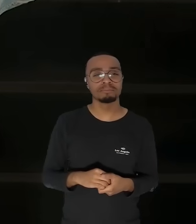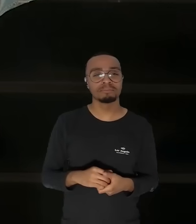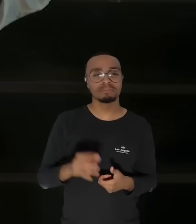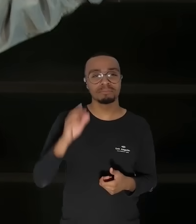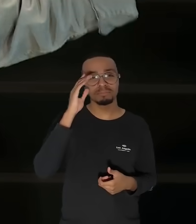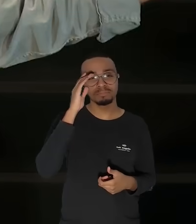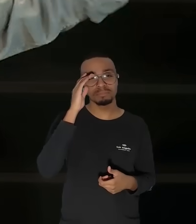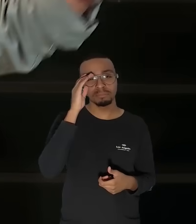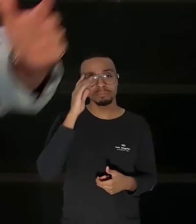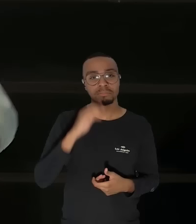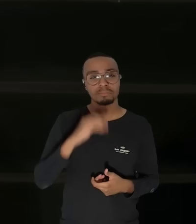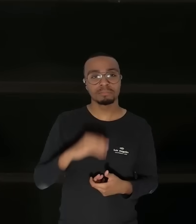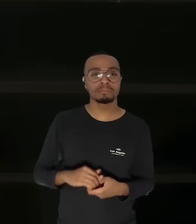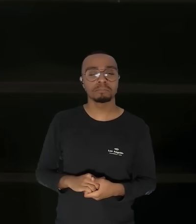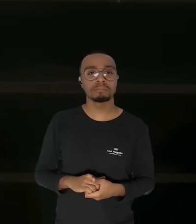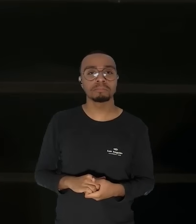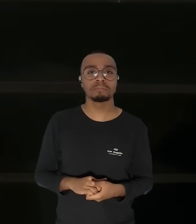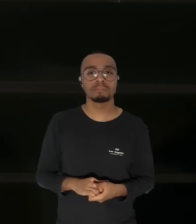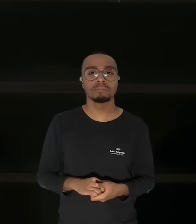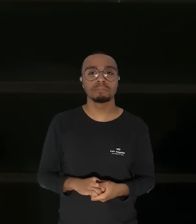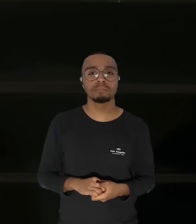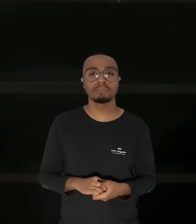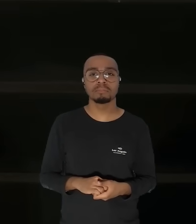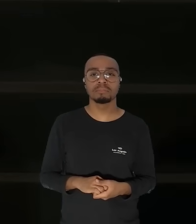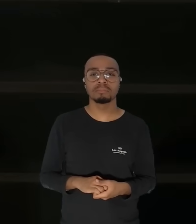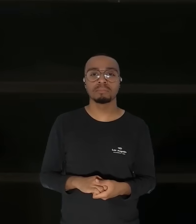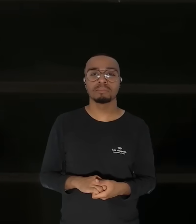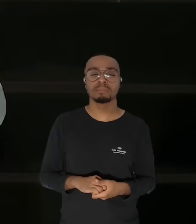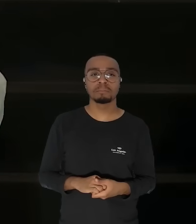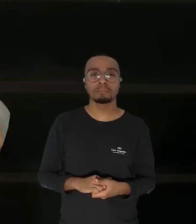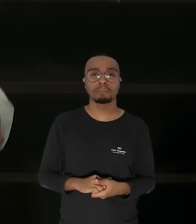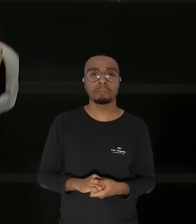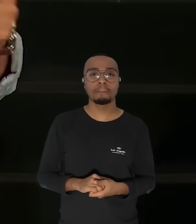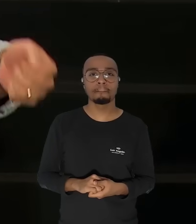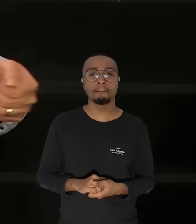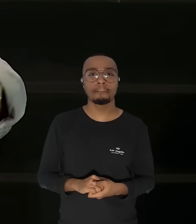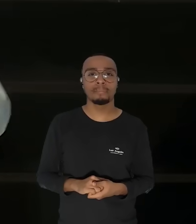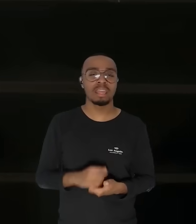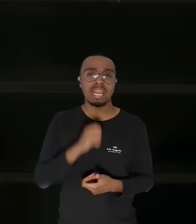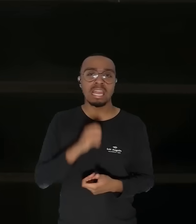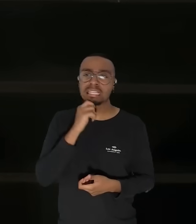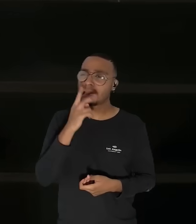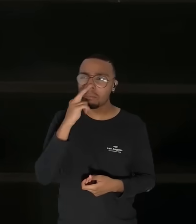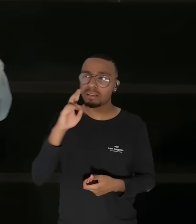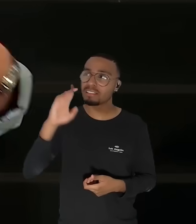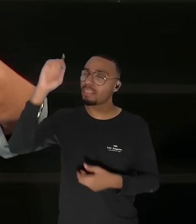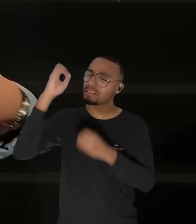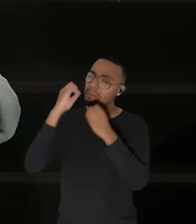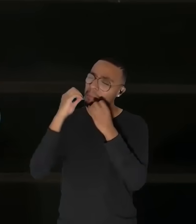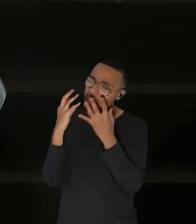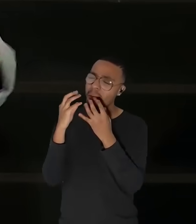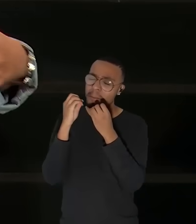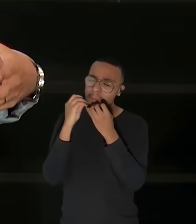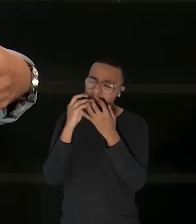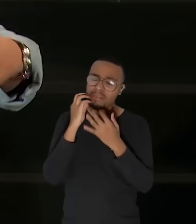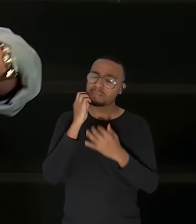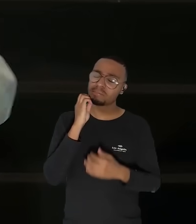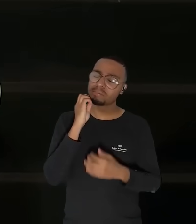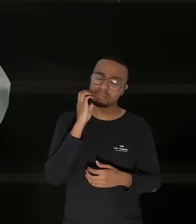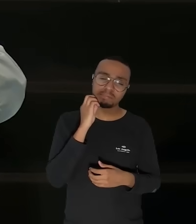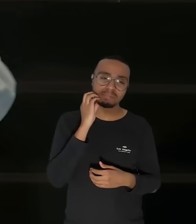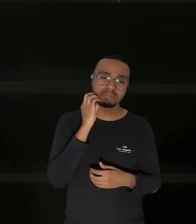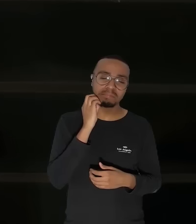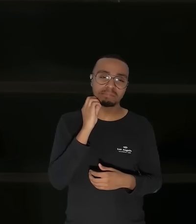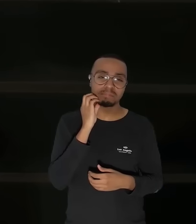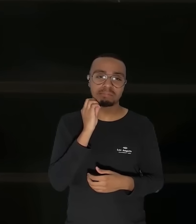vou falir. Não, Deus é bom, Deus é bom, Deus é bom. Não parece, mas Ele é bom. Eu não estou sentindo, mas Ele é bom. Ele é bom, Ele